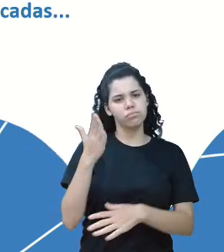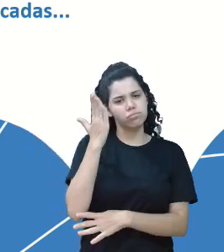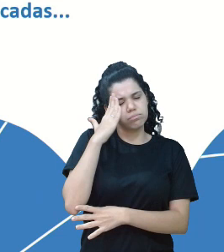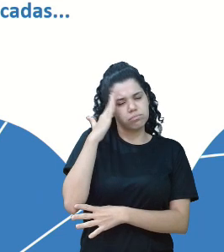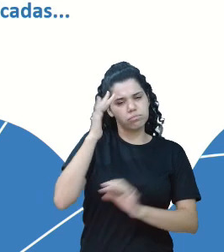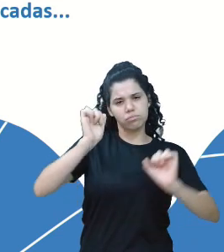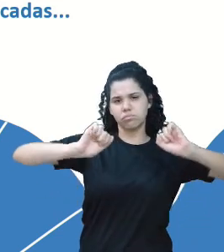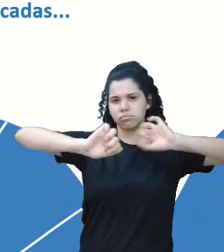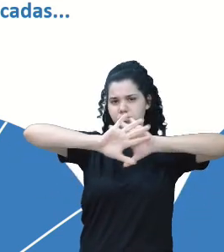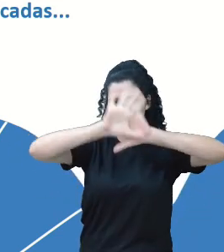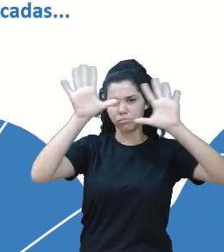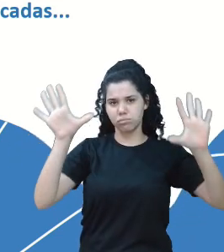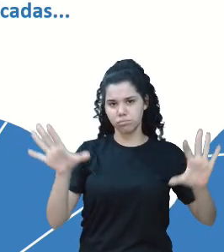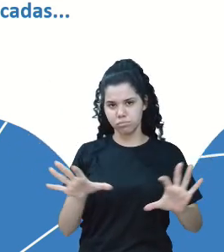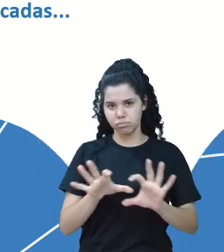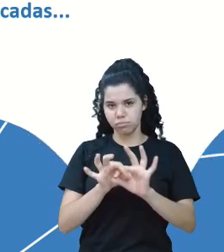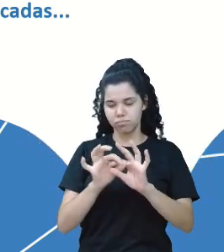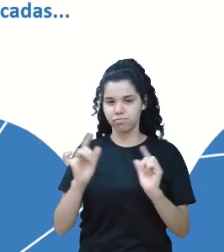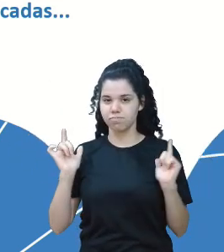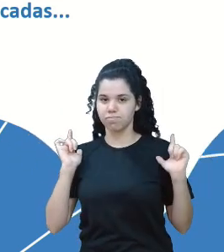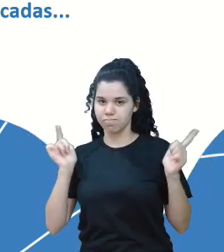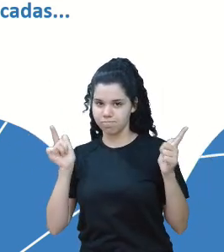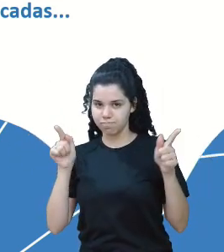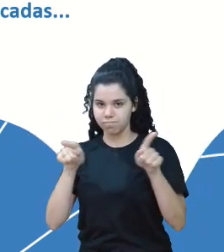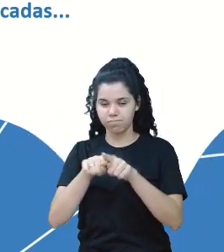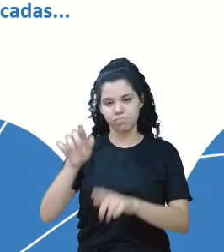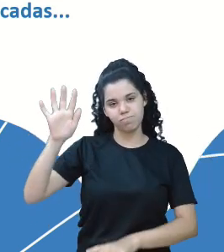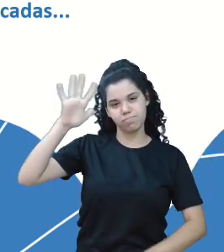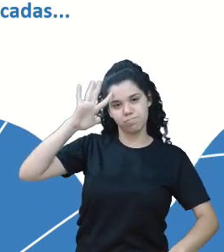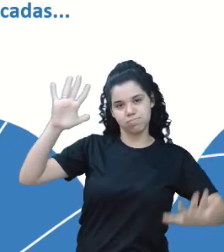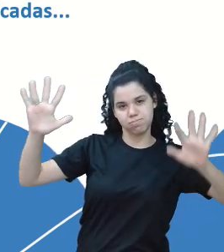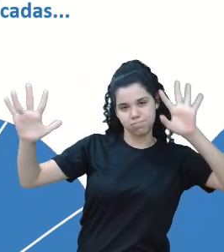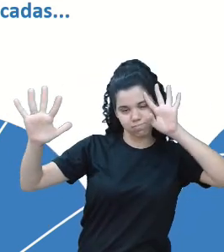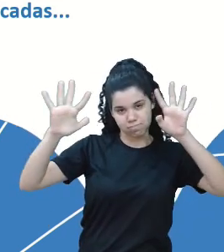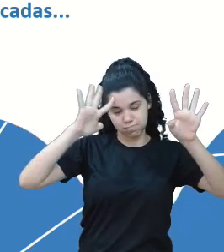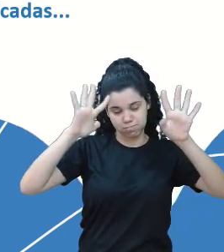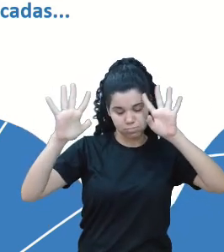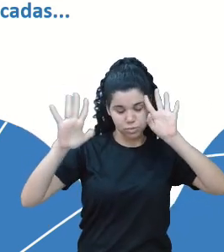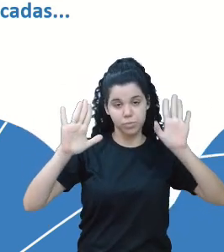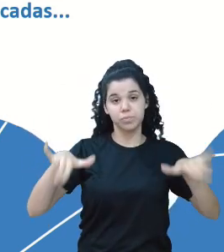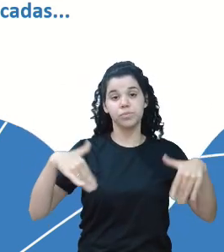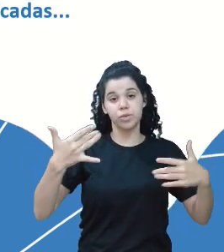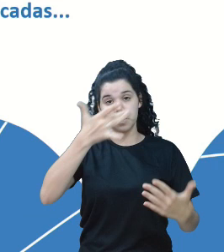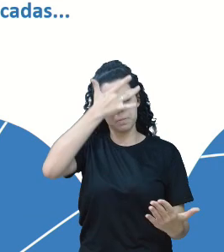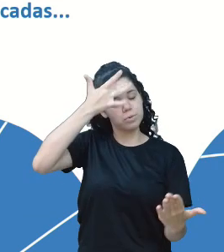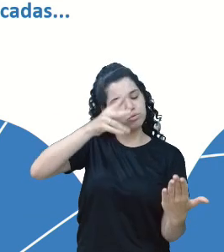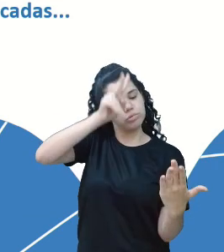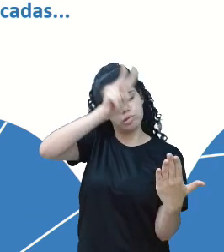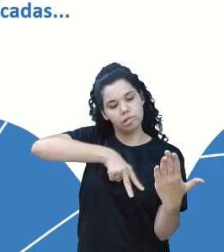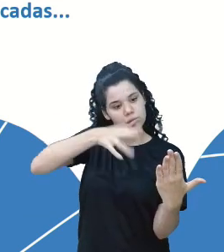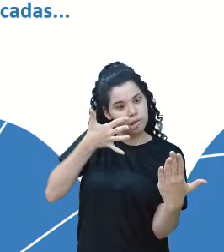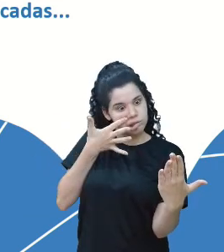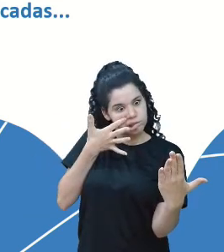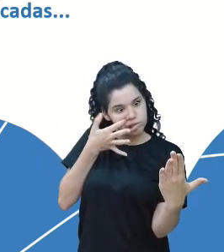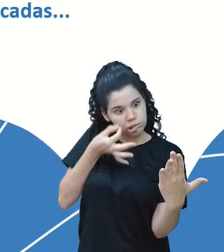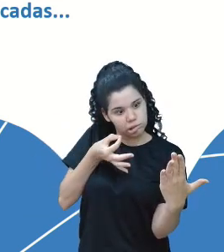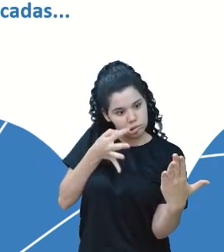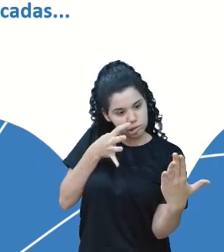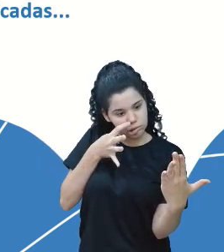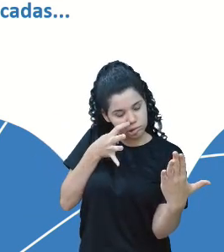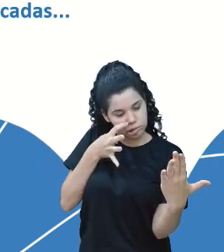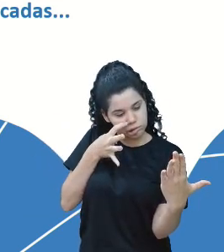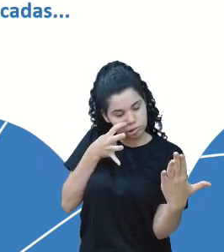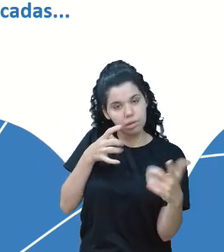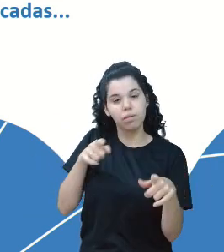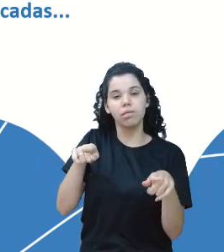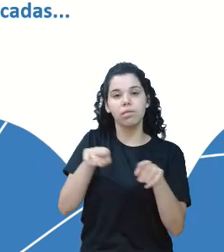compreendidos, associando diversão e reflexão. Assim, o leitor se prende ao que está escrito e ainda